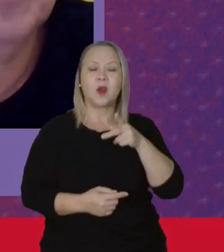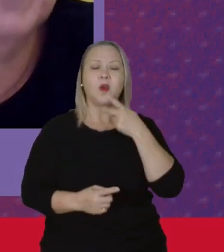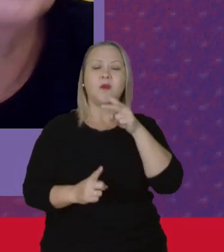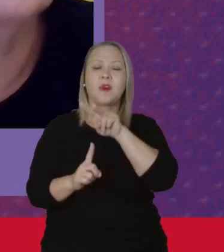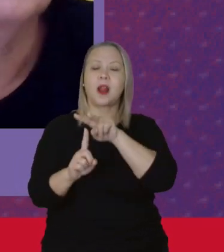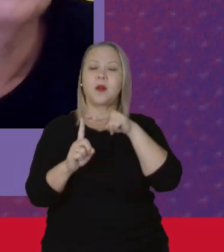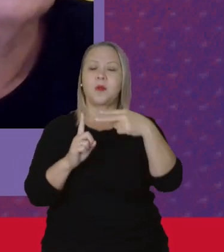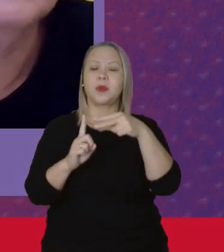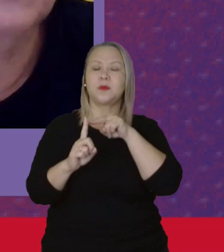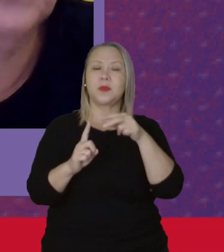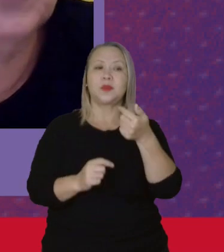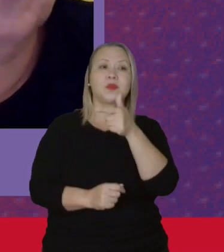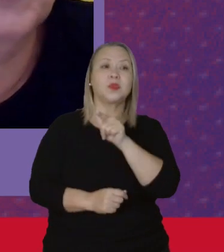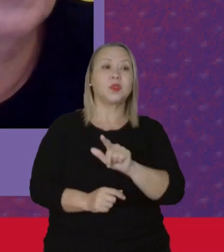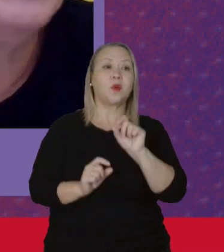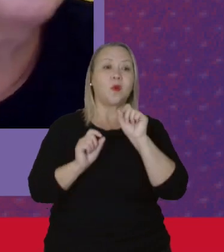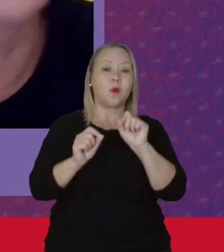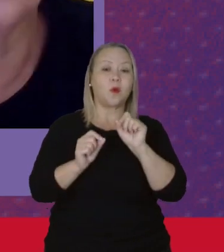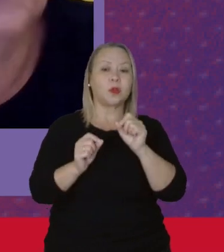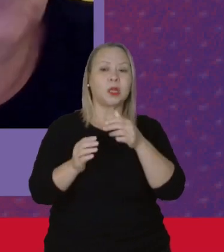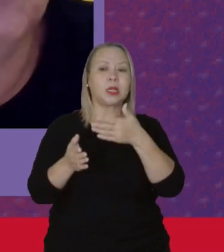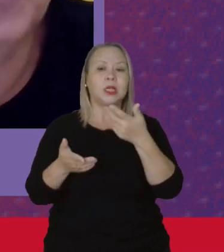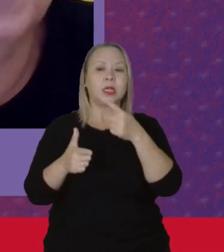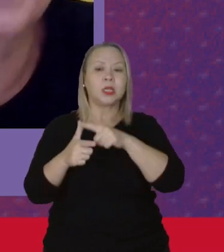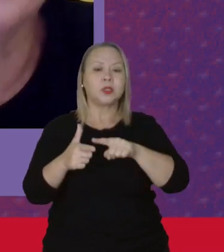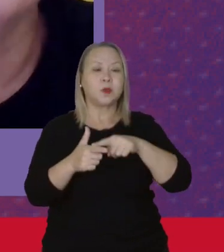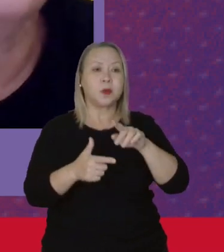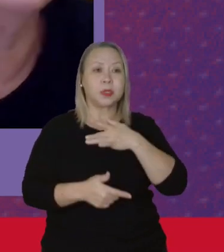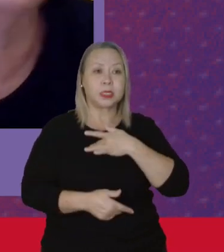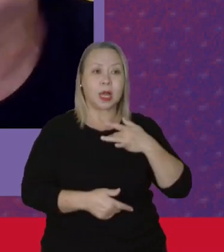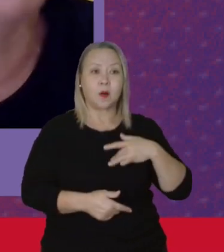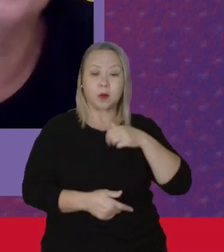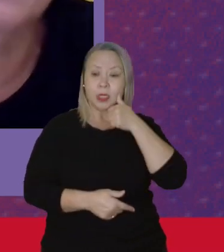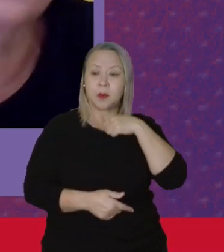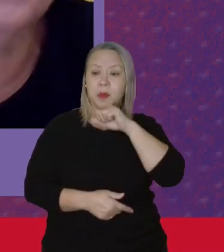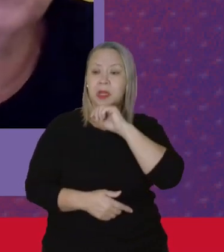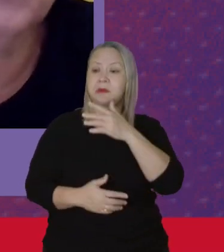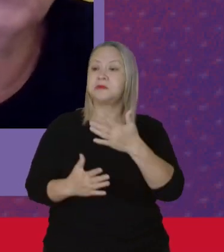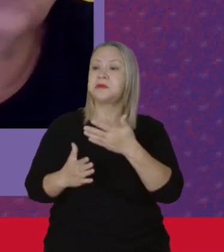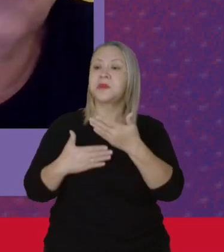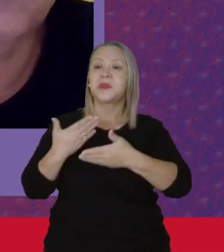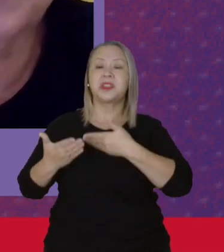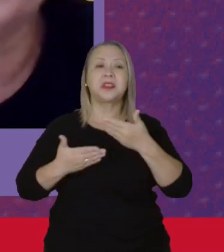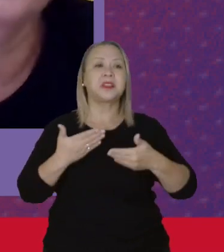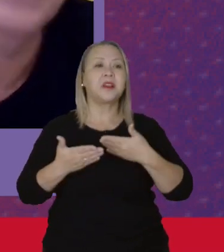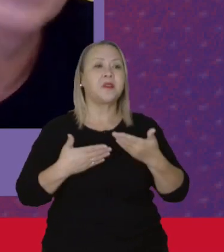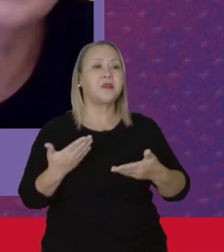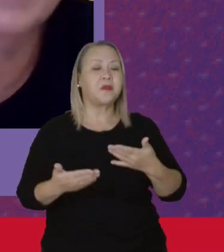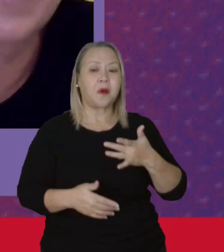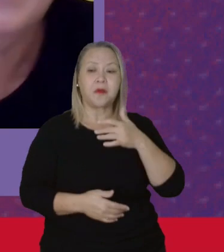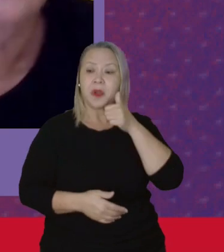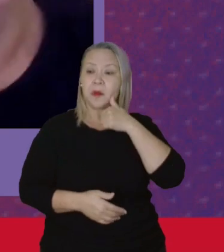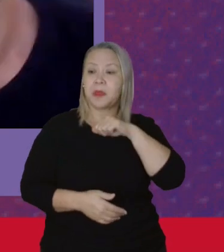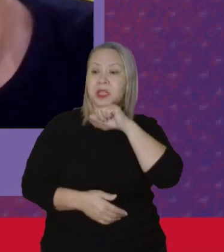de demandas de saúde da mulher que não envolvem a maternidade, isso também está em disputa de novo, porque,